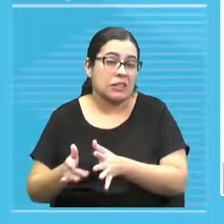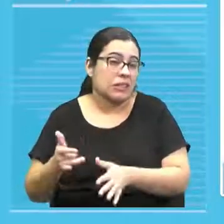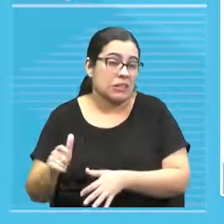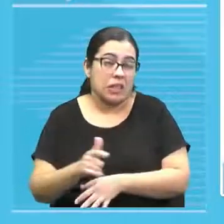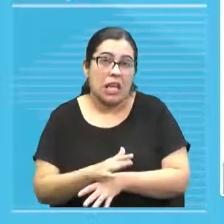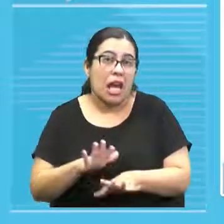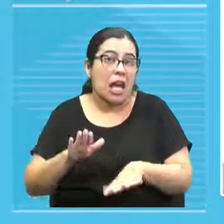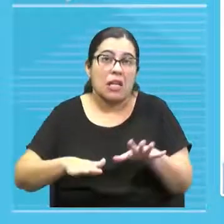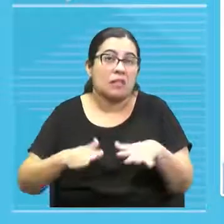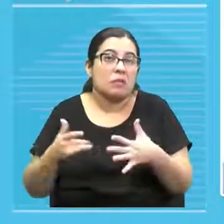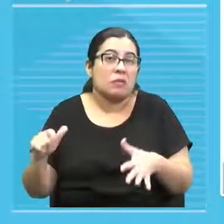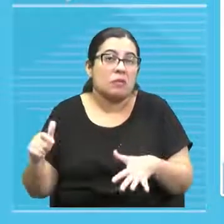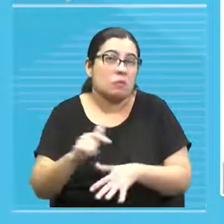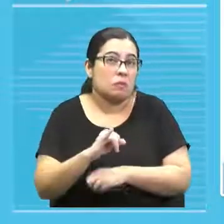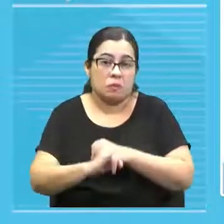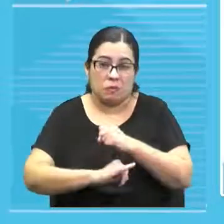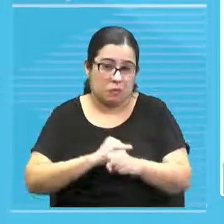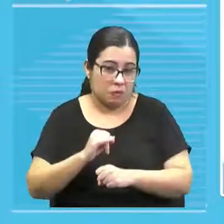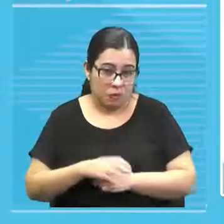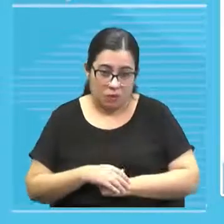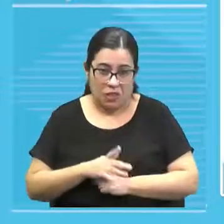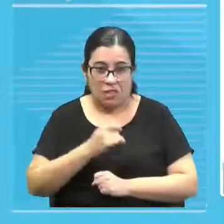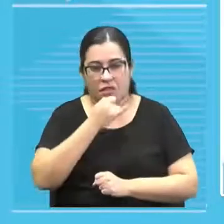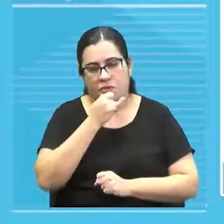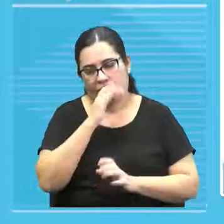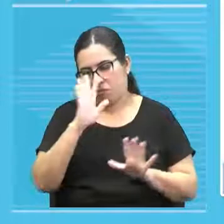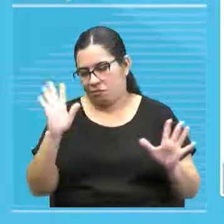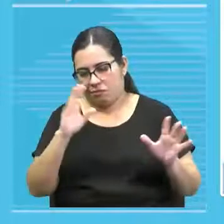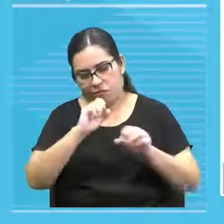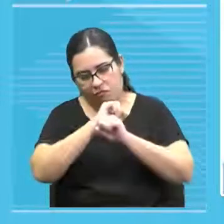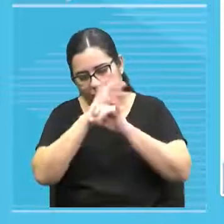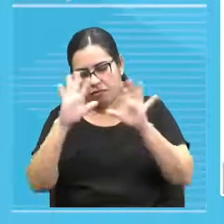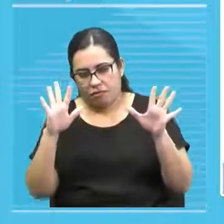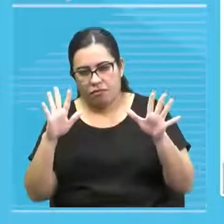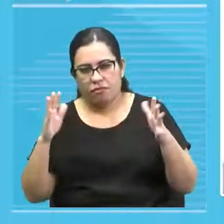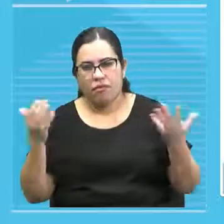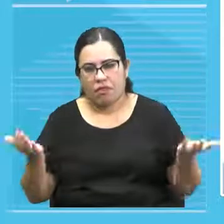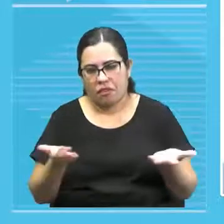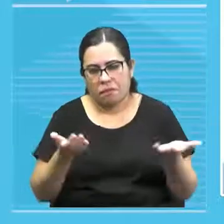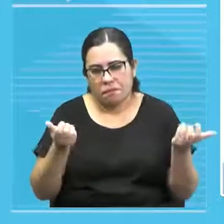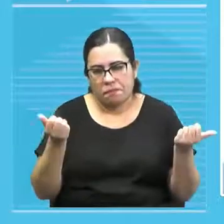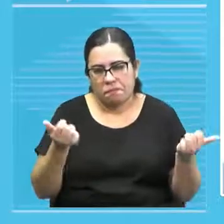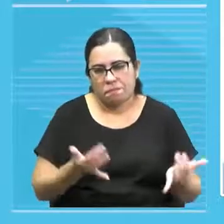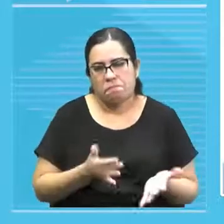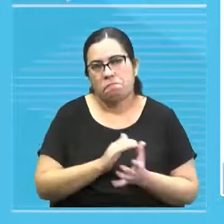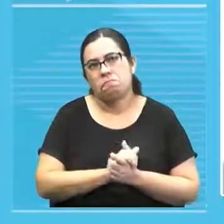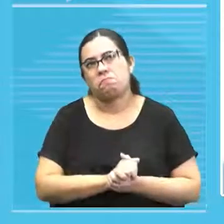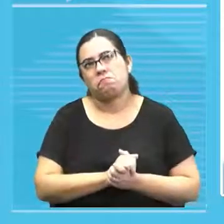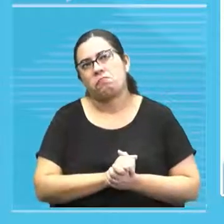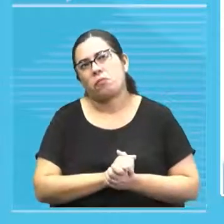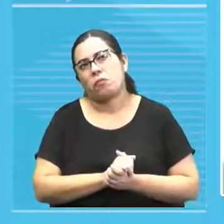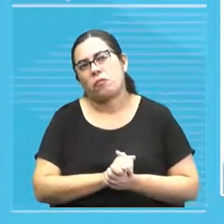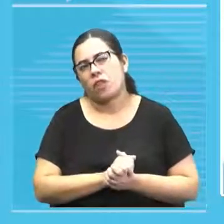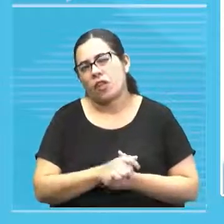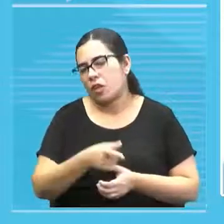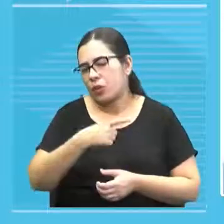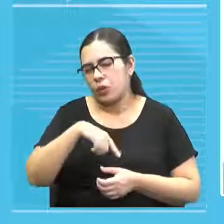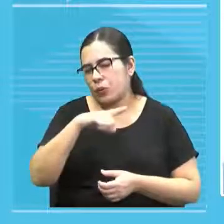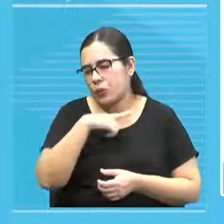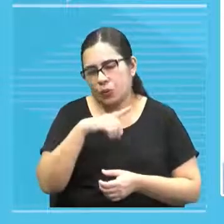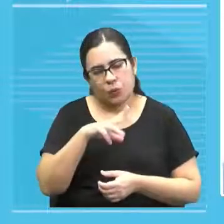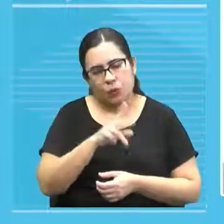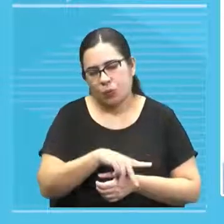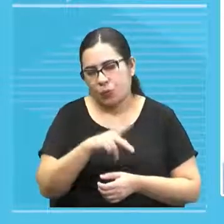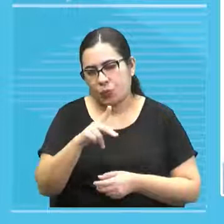ou vamos deixa eu dar um exemplo bem claro se a gente ainda tem um contingente grande de